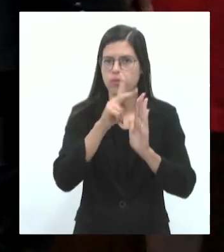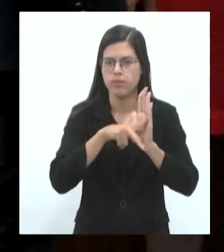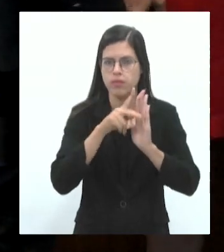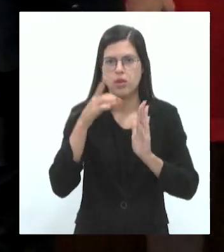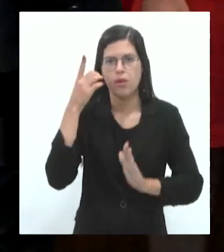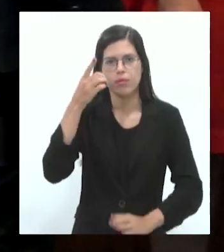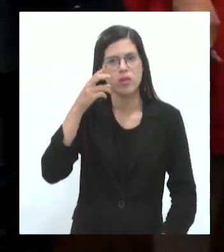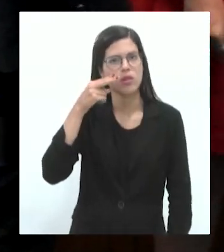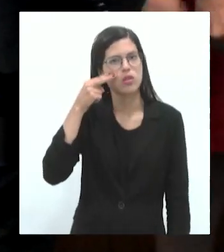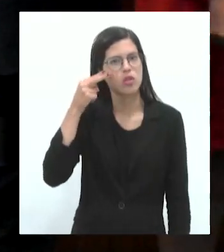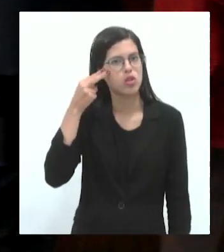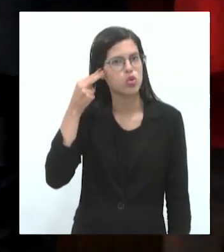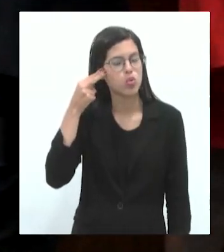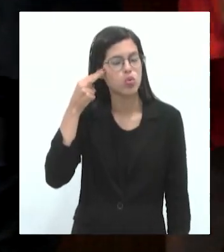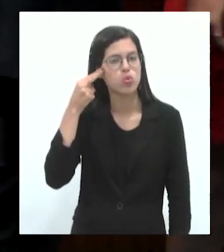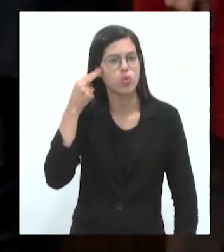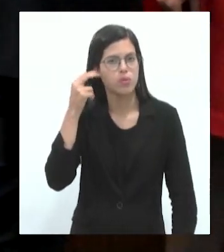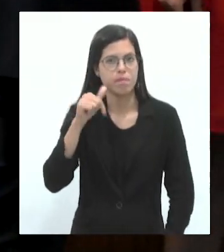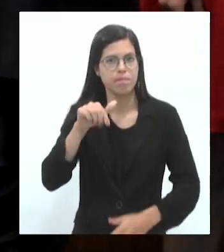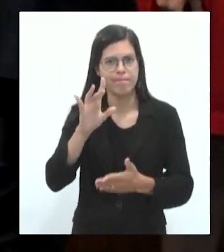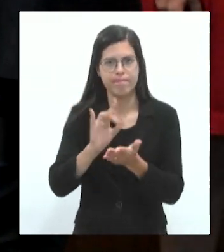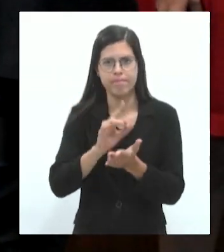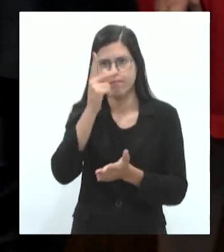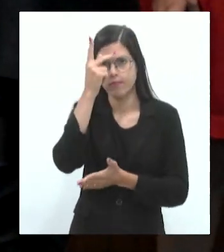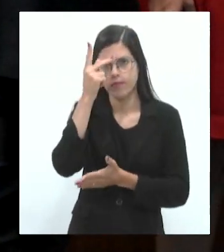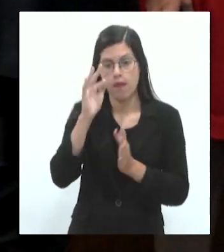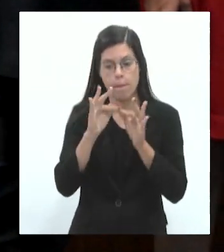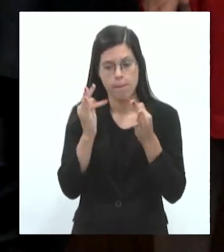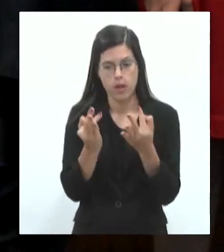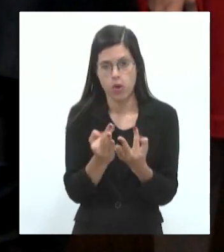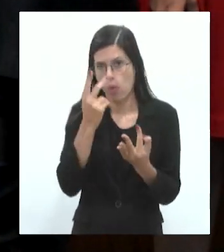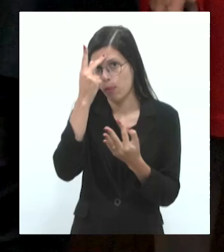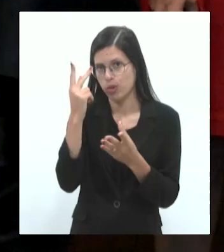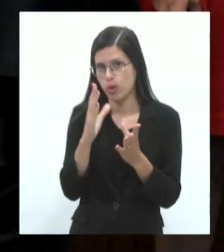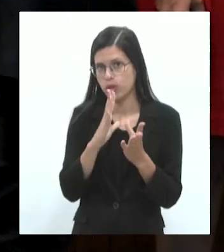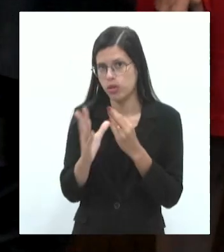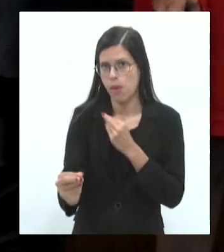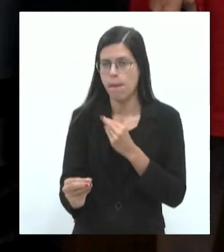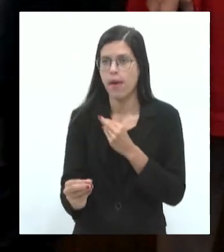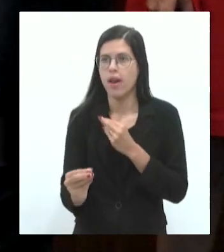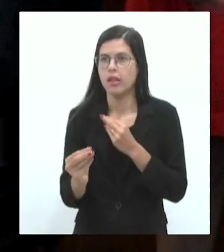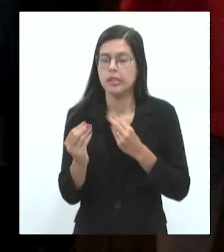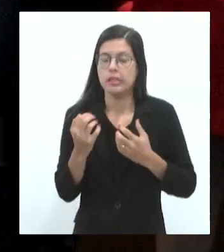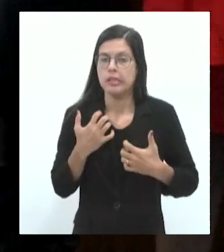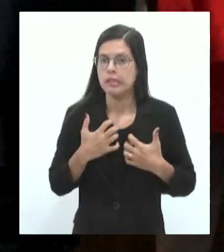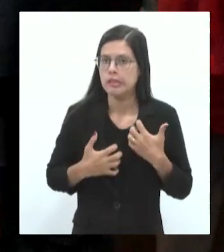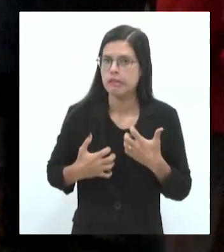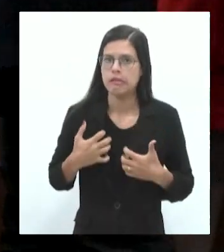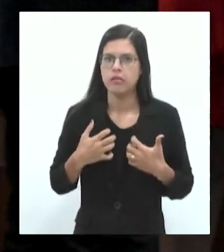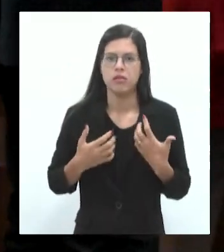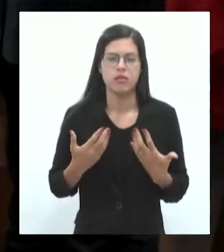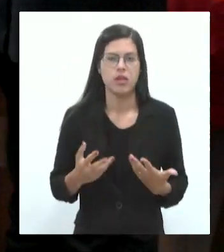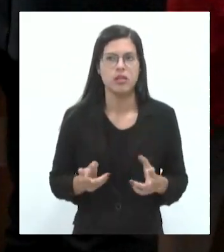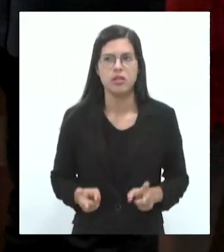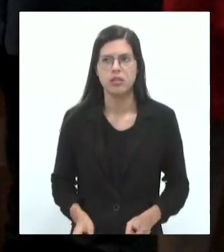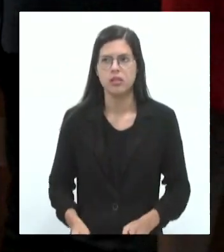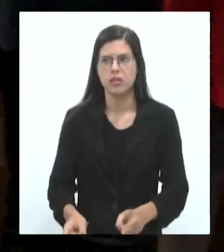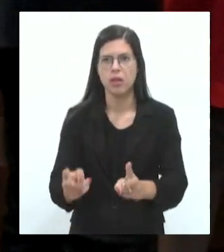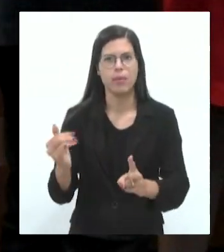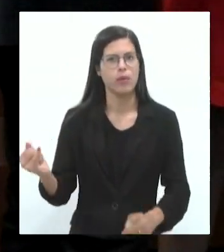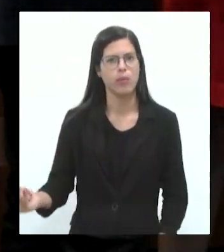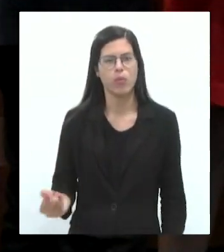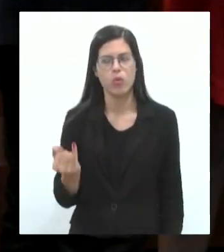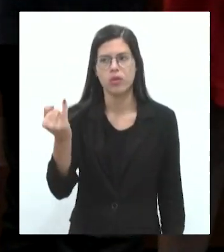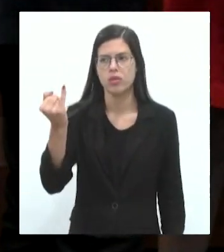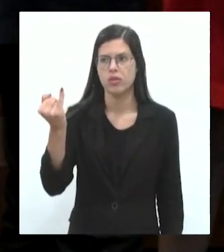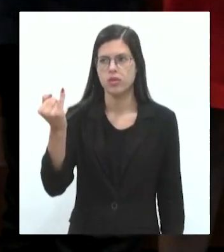Realmente, as famílias com pessoas desaparecidas ficam numa aflição imensa e é sempre